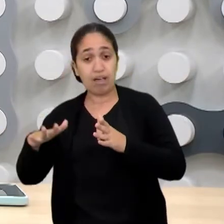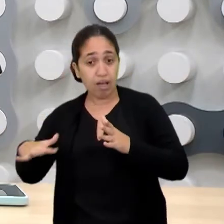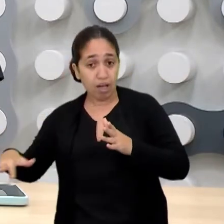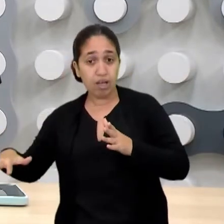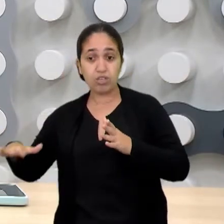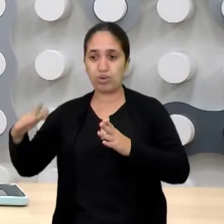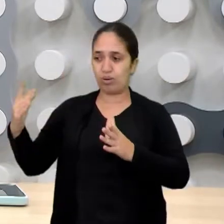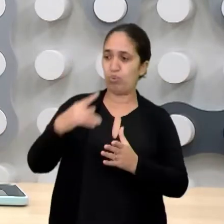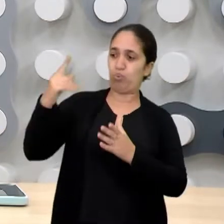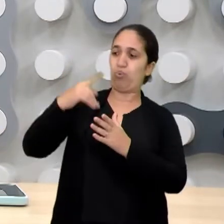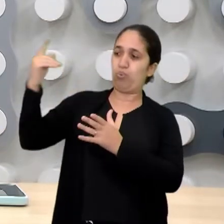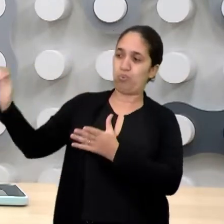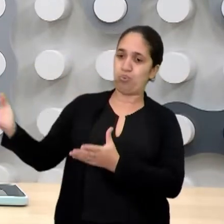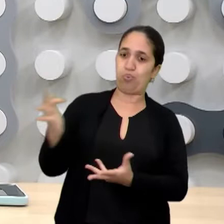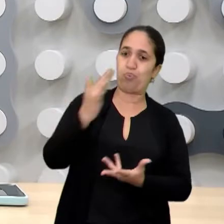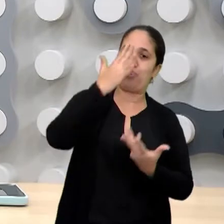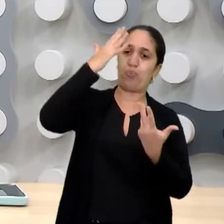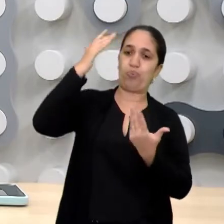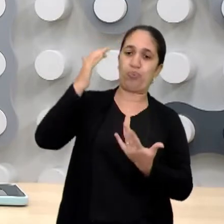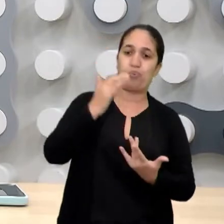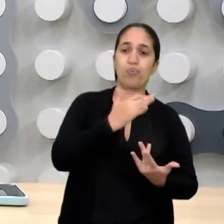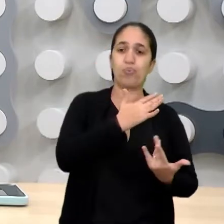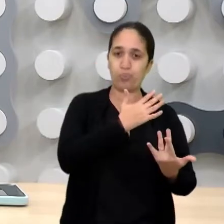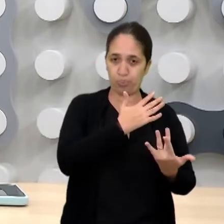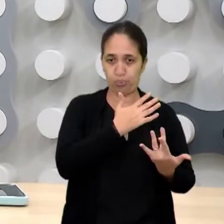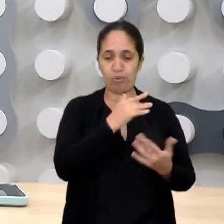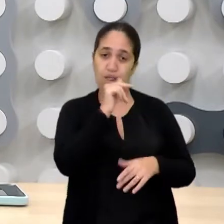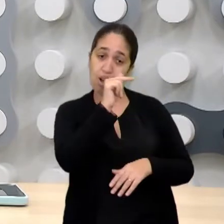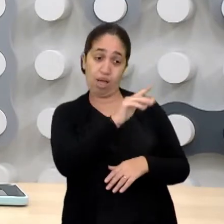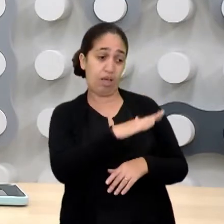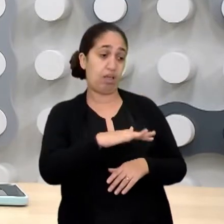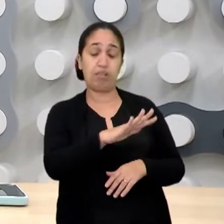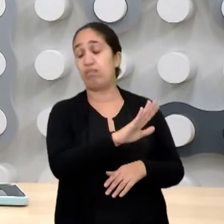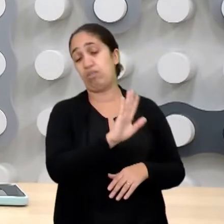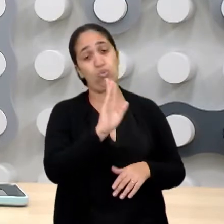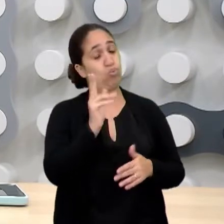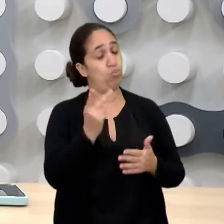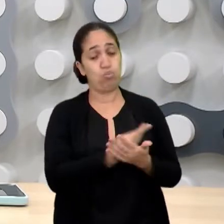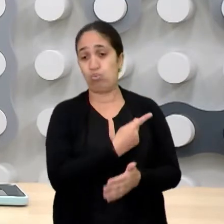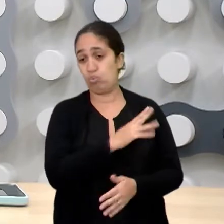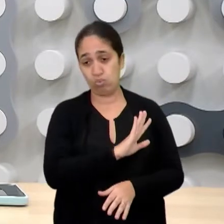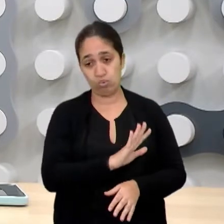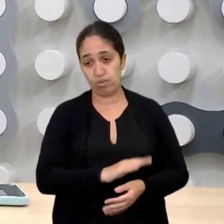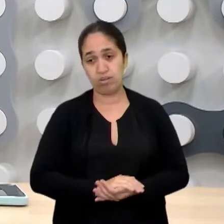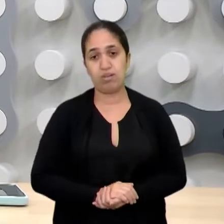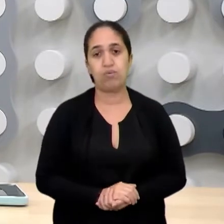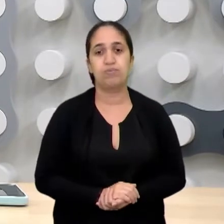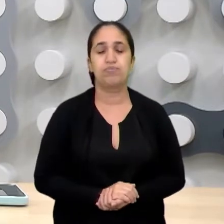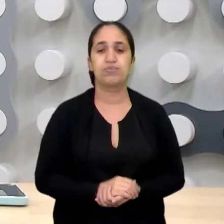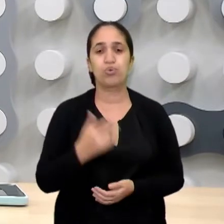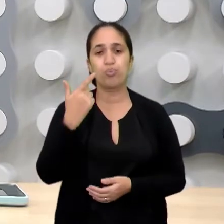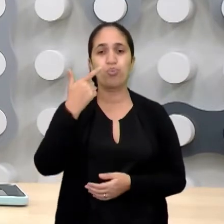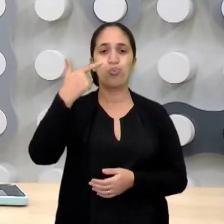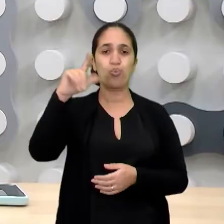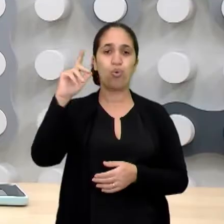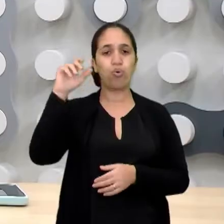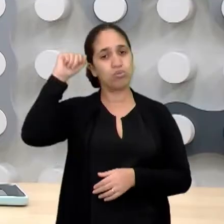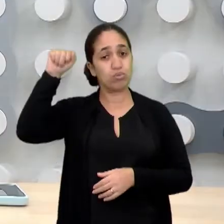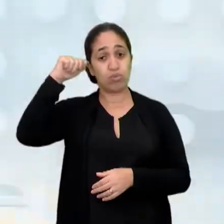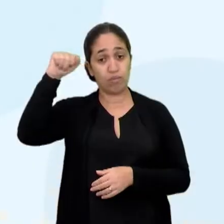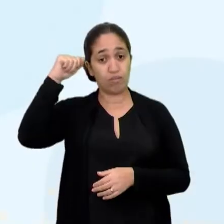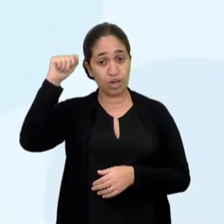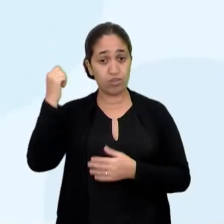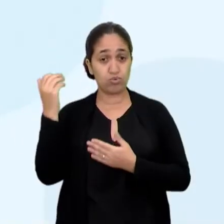ocorre aí tsunamis, uma coisa que não ocorreu aí na região aí do Haiti. Vamos ver um outro vídeo aí falando